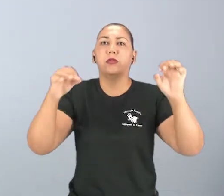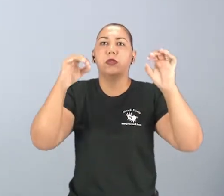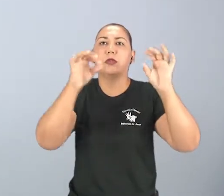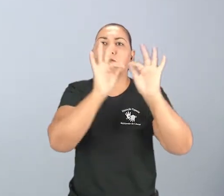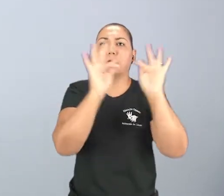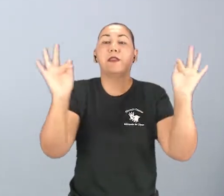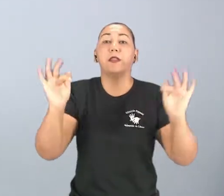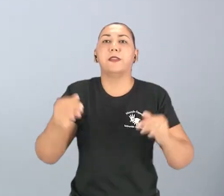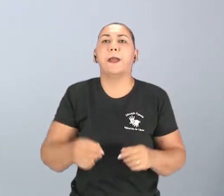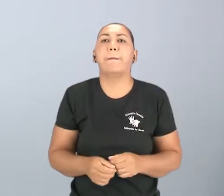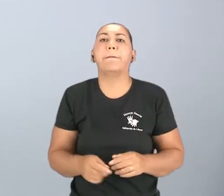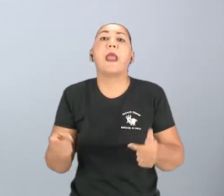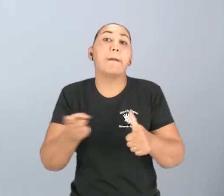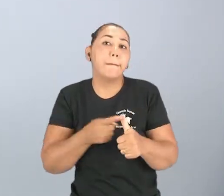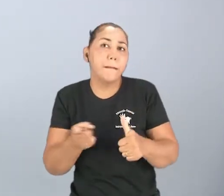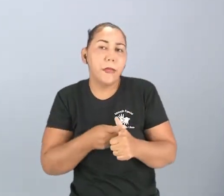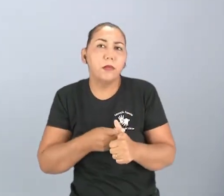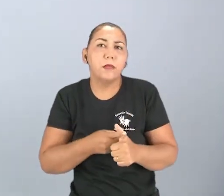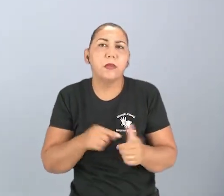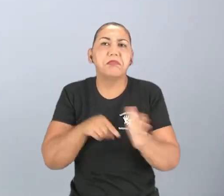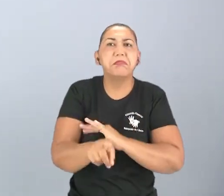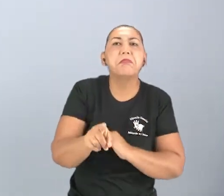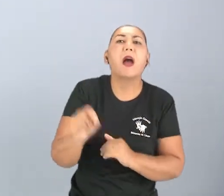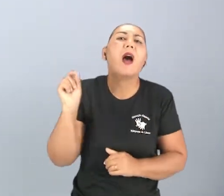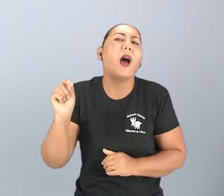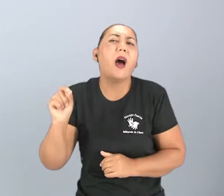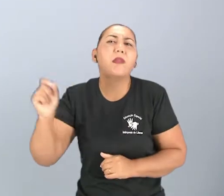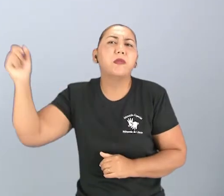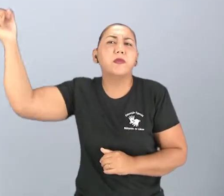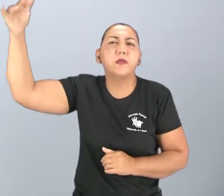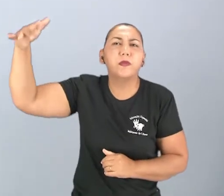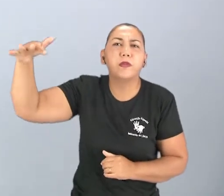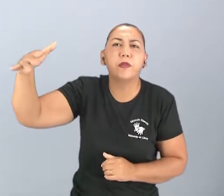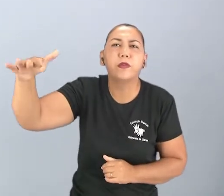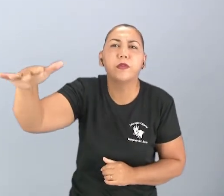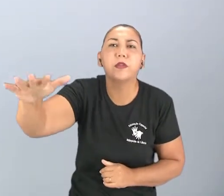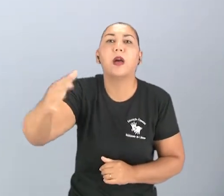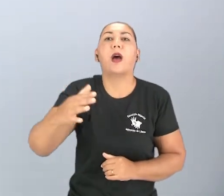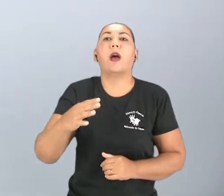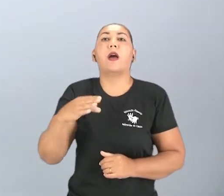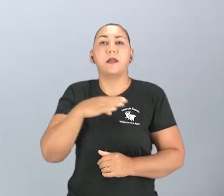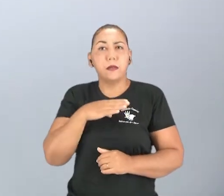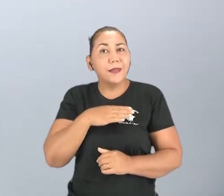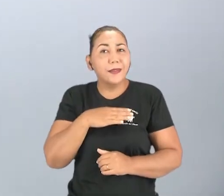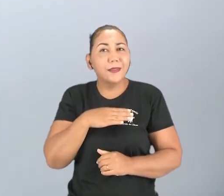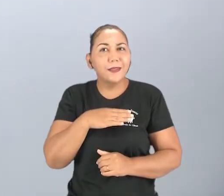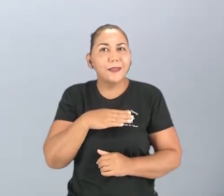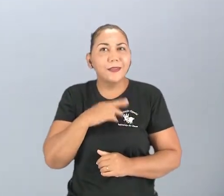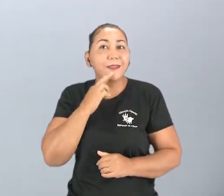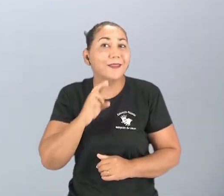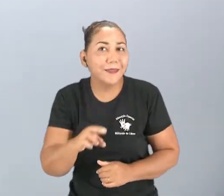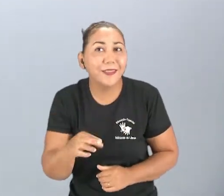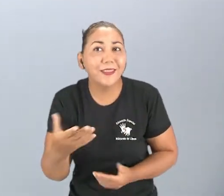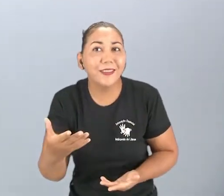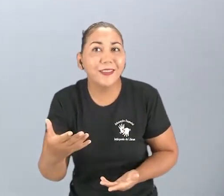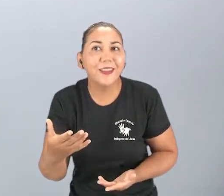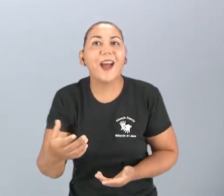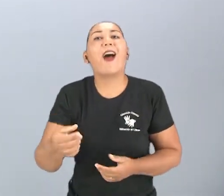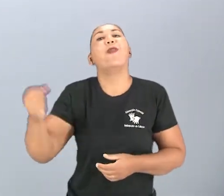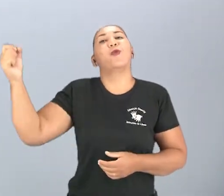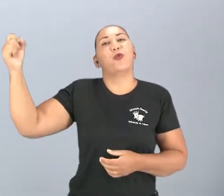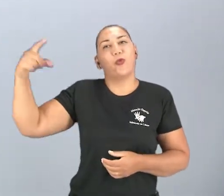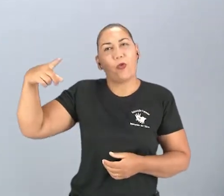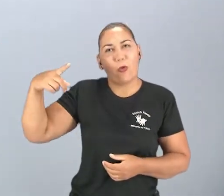quem ilumina a cidade? A resposta, não ouvi. O sol. Muito